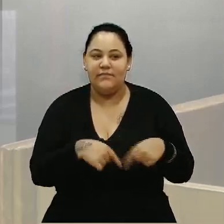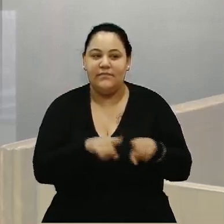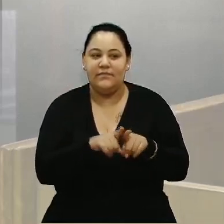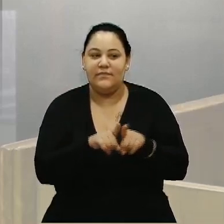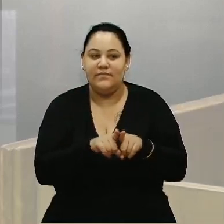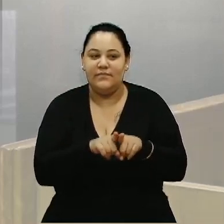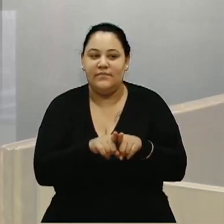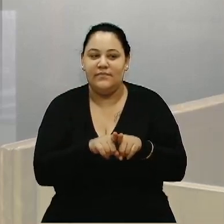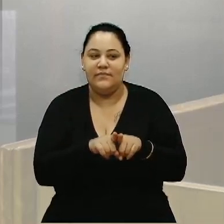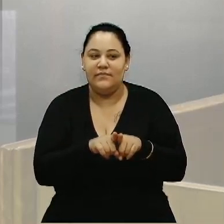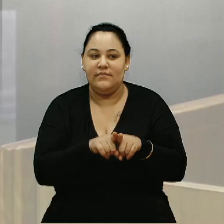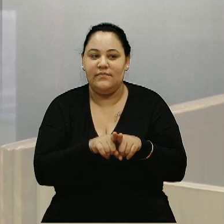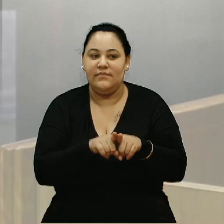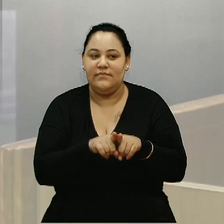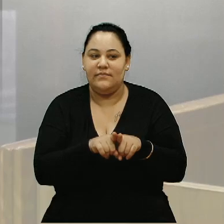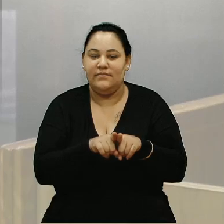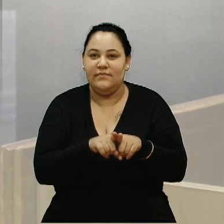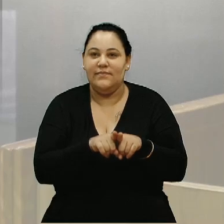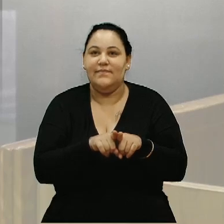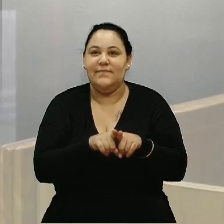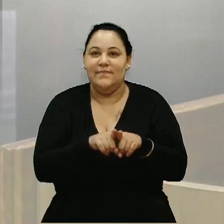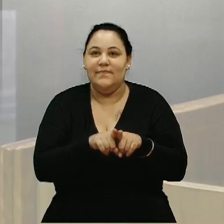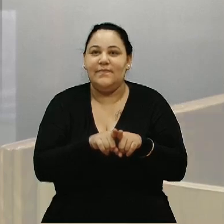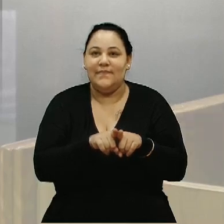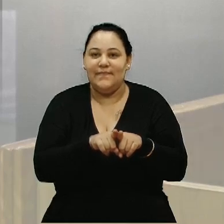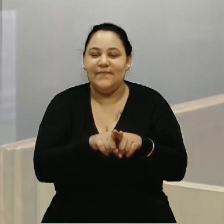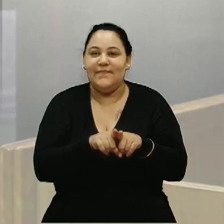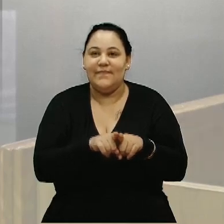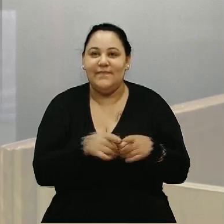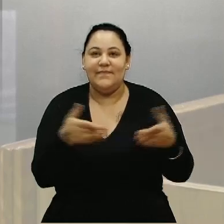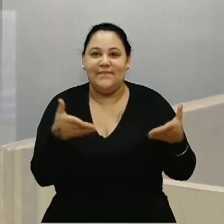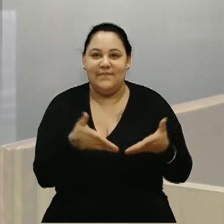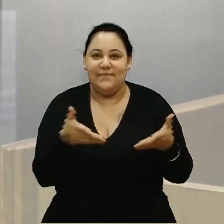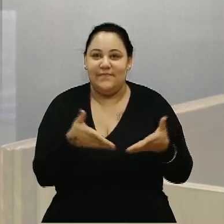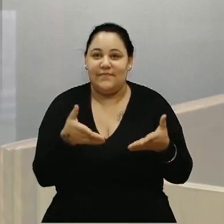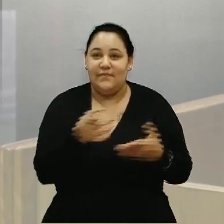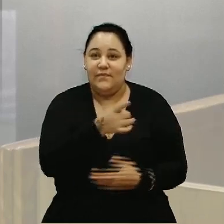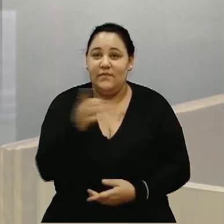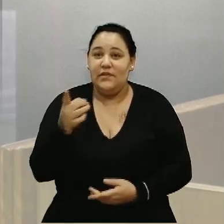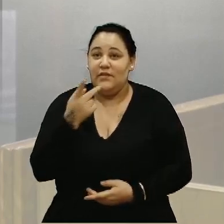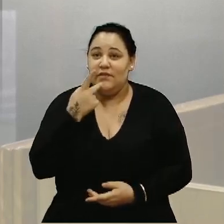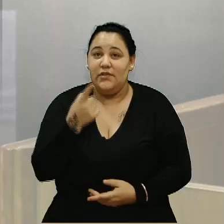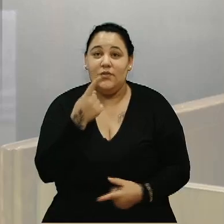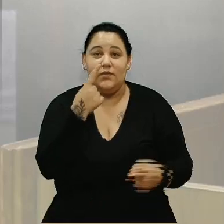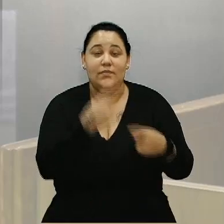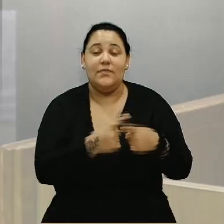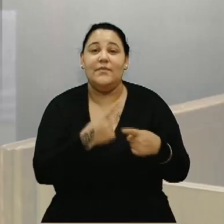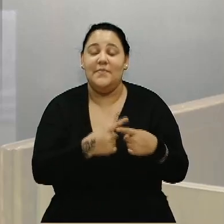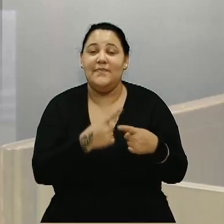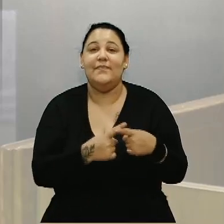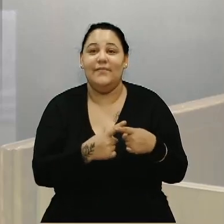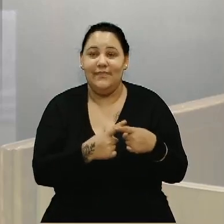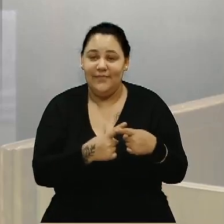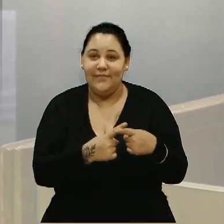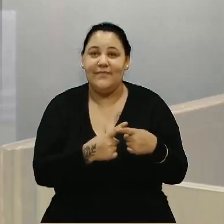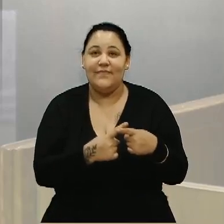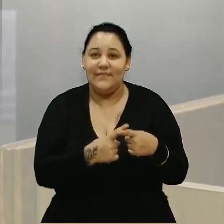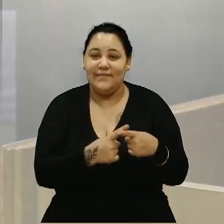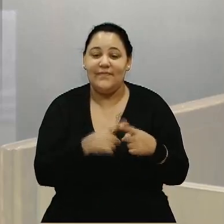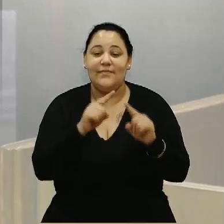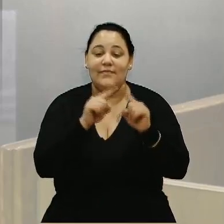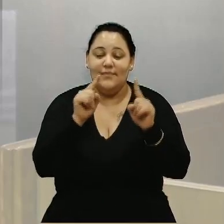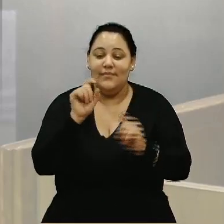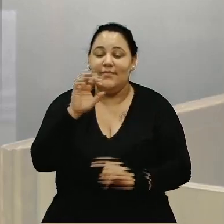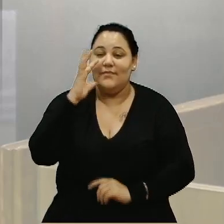embora a maioria da produção. Tá? Agora eles estão colhendo o pouquinho que sobrou. Mas o que